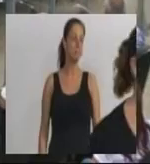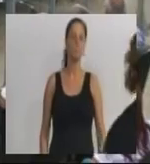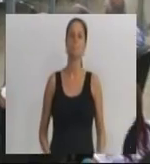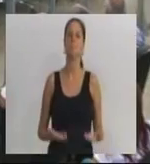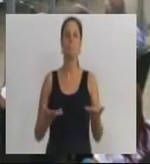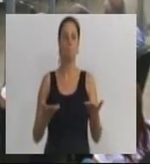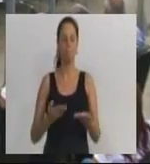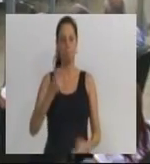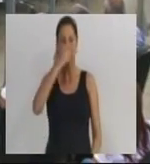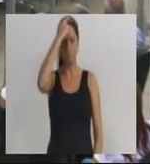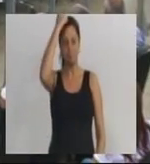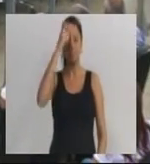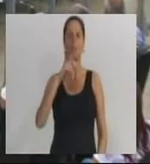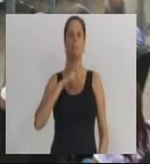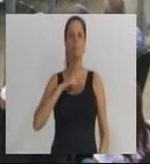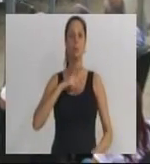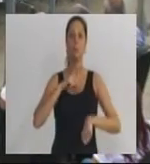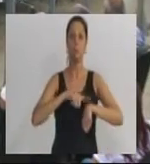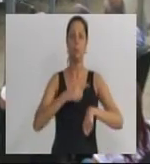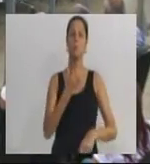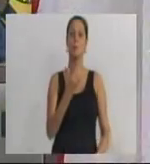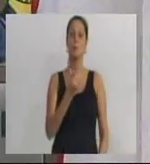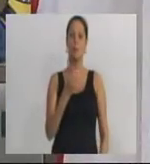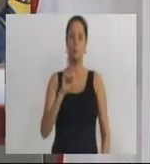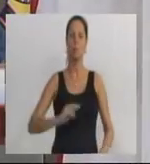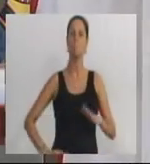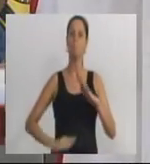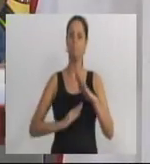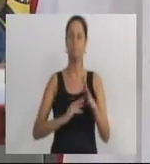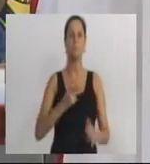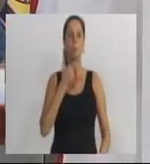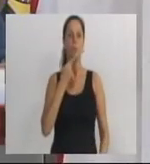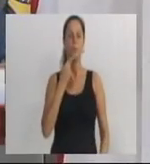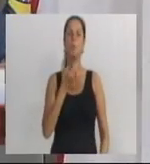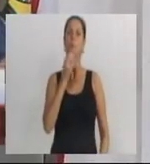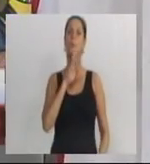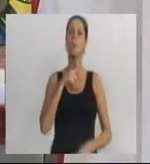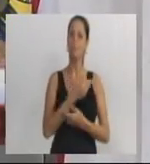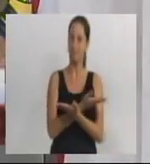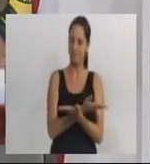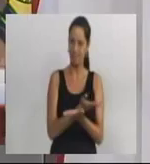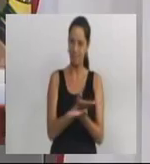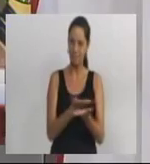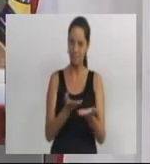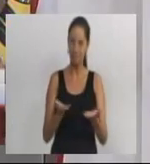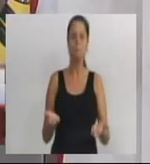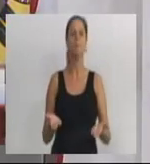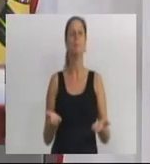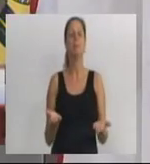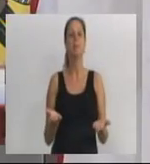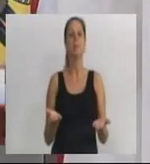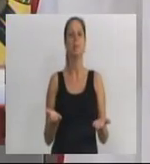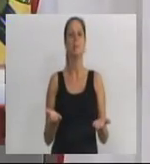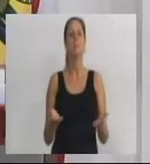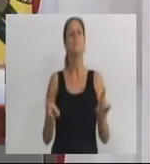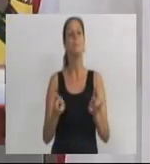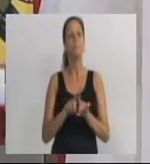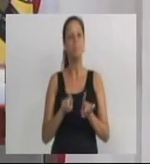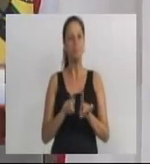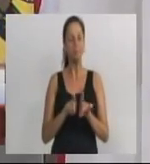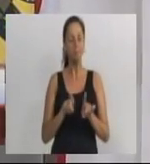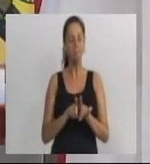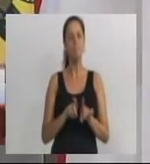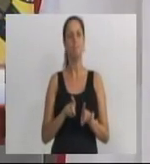sua pelo tempo de até 6 minutos. Boa tarde a todos, acrescentando os cumprimentos já feitos pelo presidente, Zenaide, lá do bairro da Velha